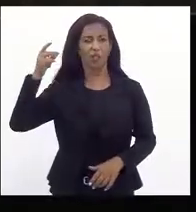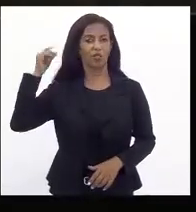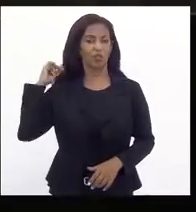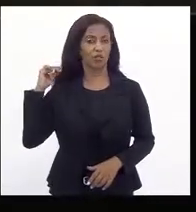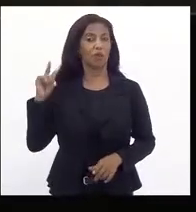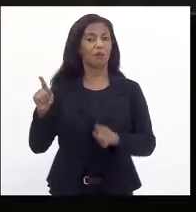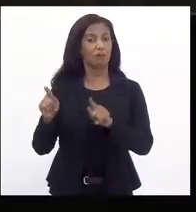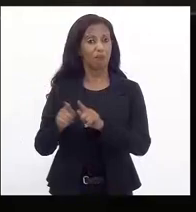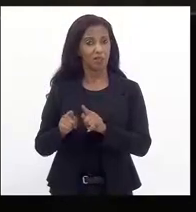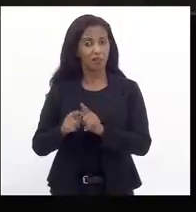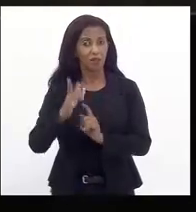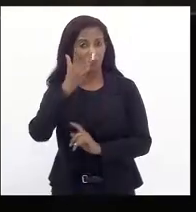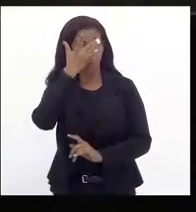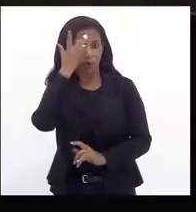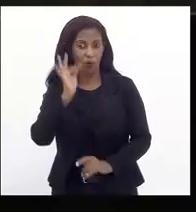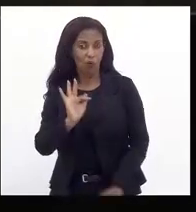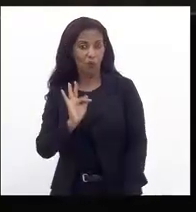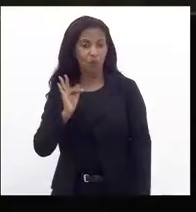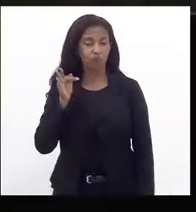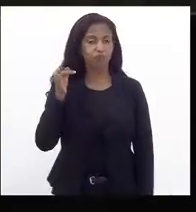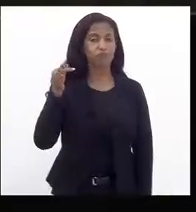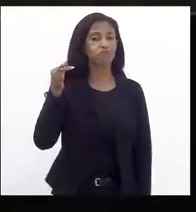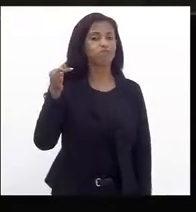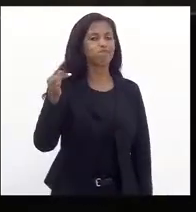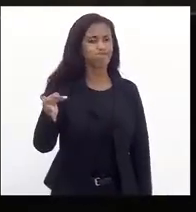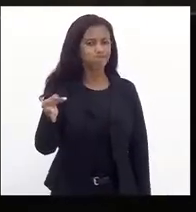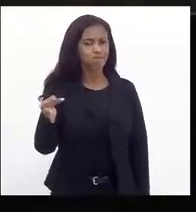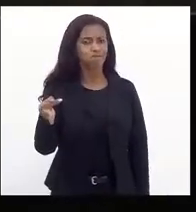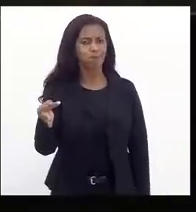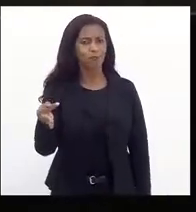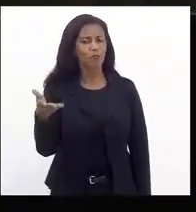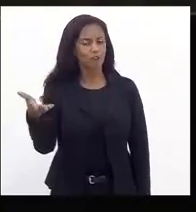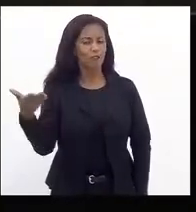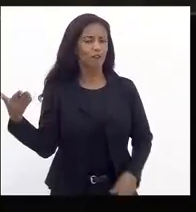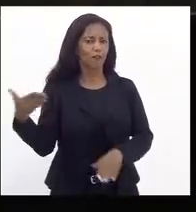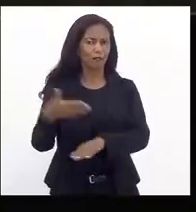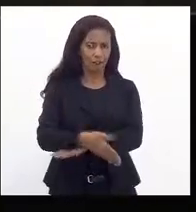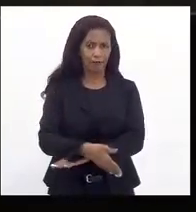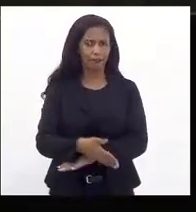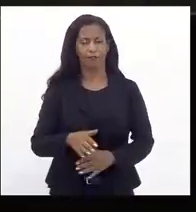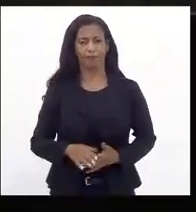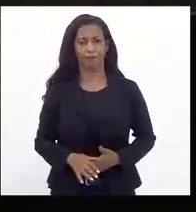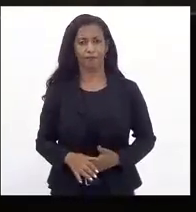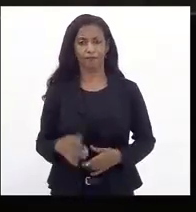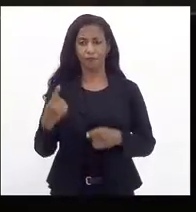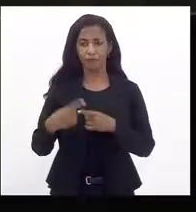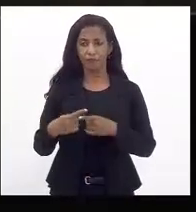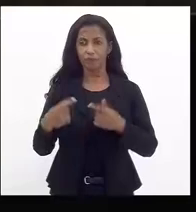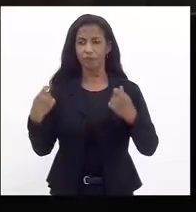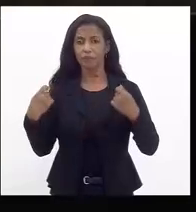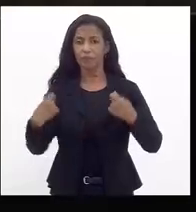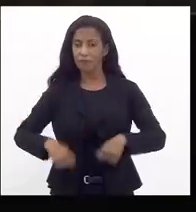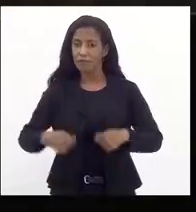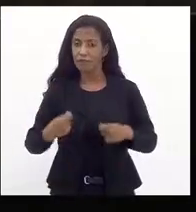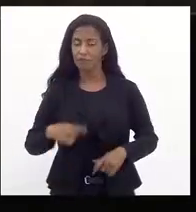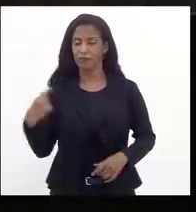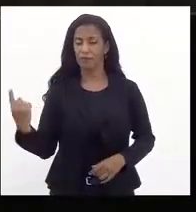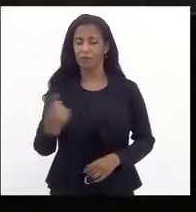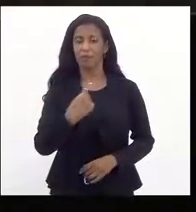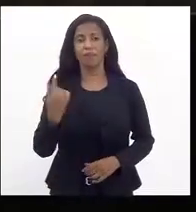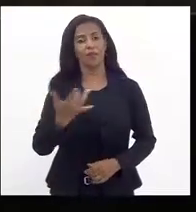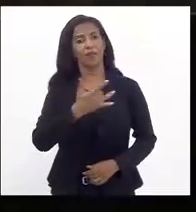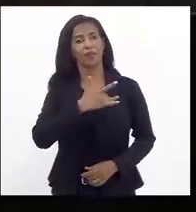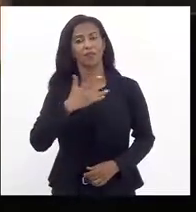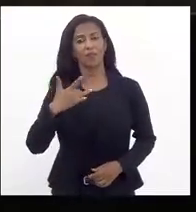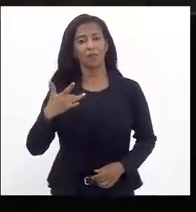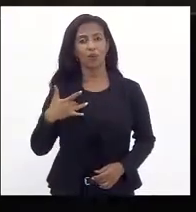Mas você também os servidores que em frente porque nós precisamos de